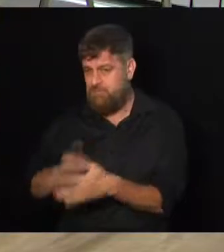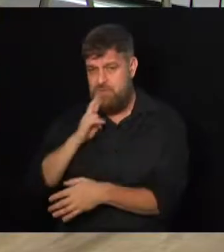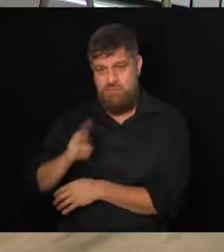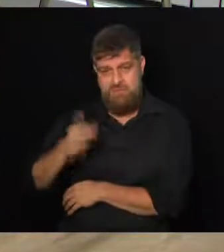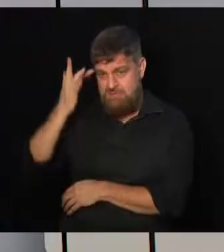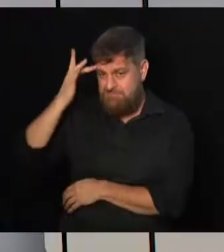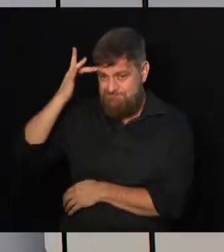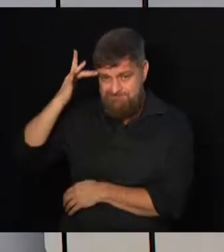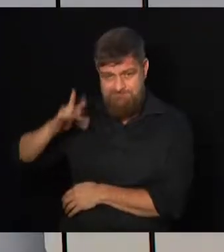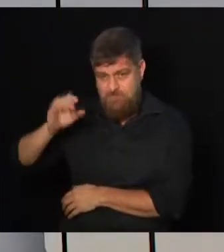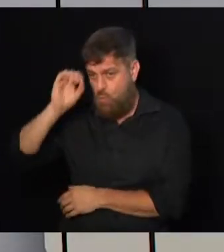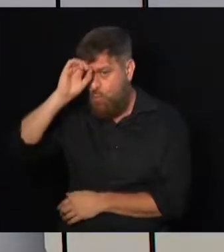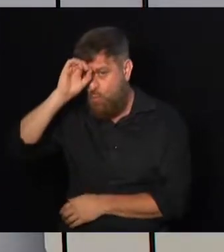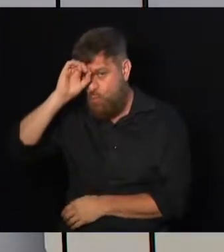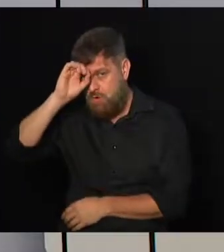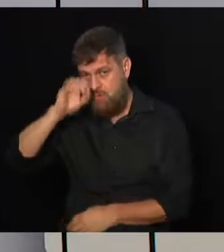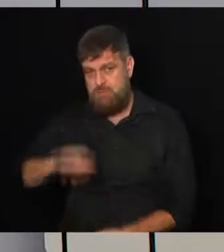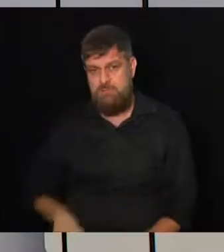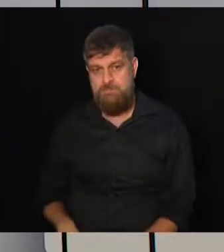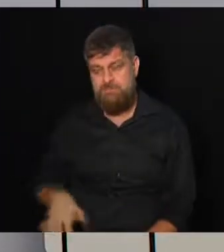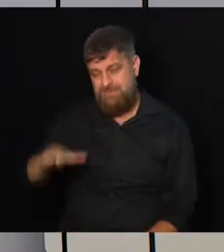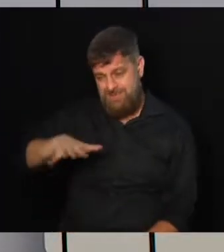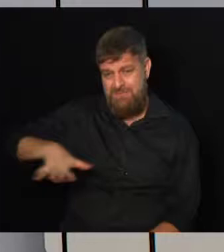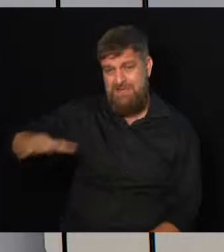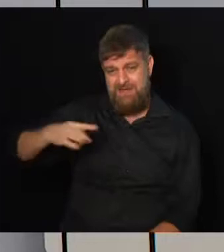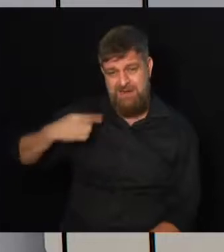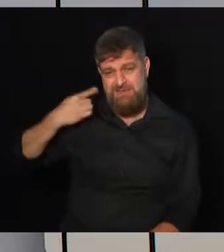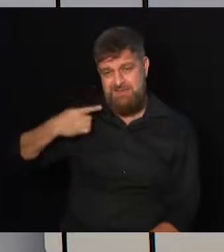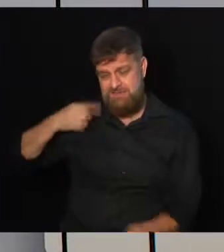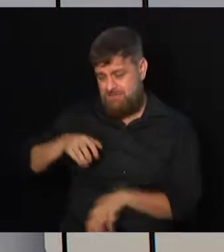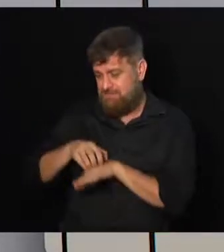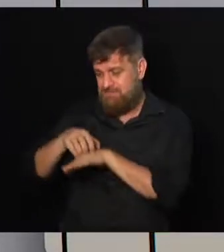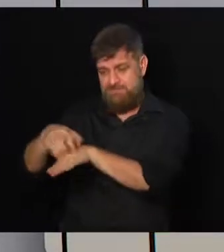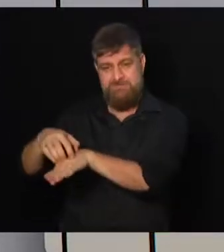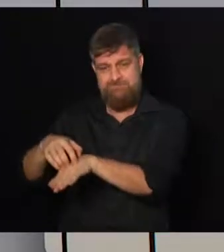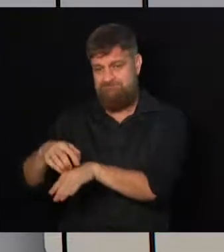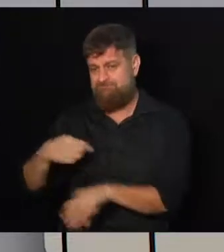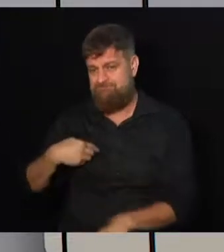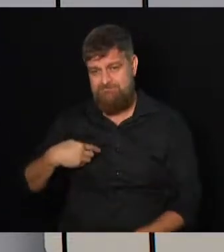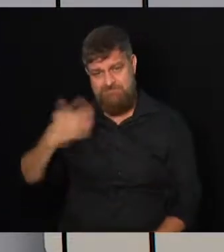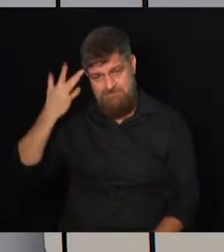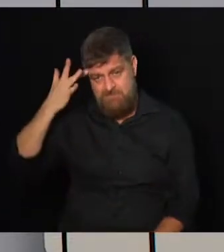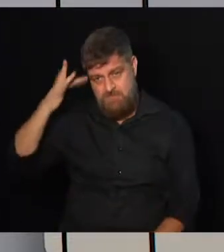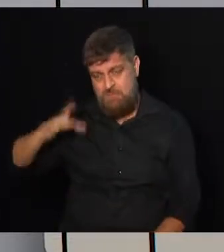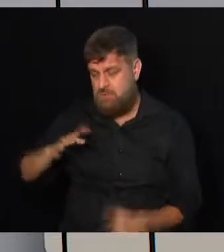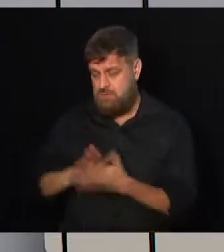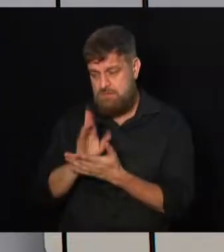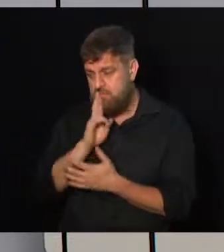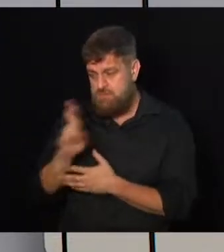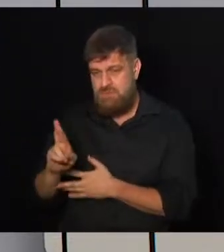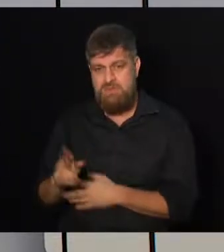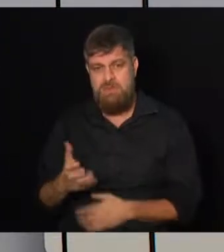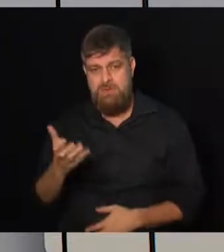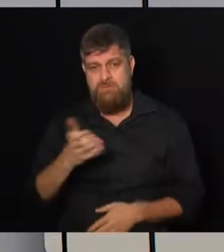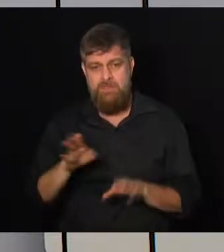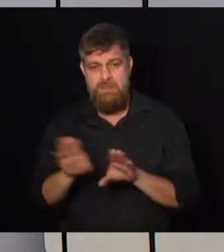deve saber que é mais na parte de transporte. Eu não consigo definir isso aí para você. Mas eu já queria também fazer um adendo aí,